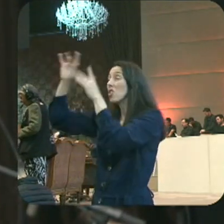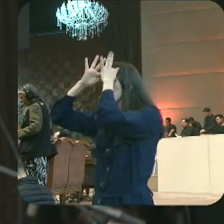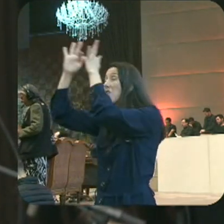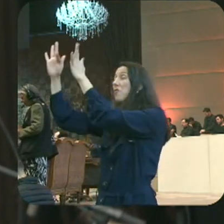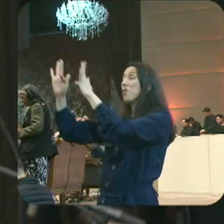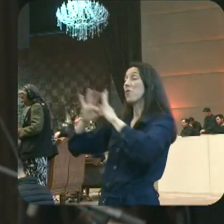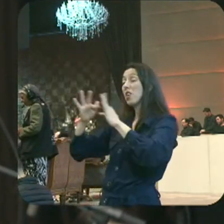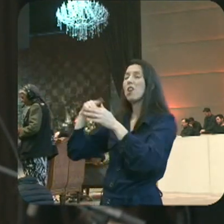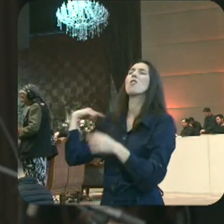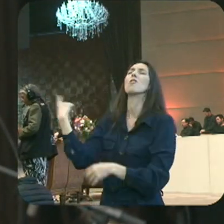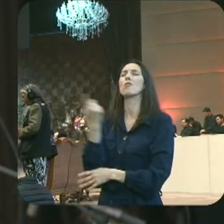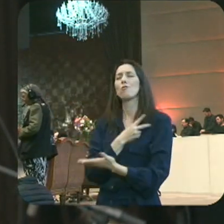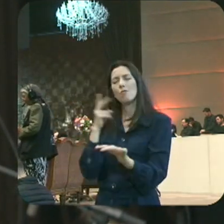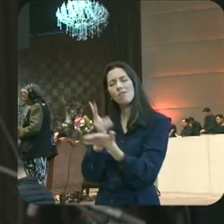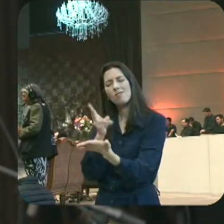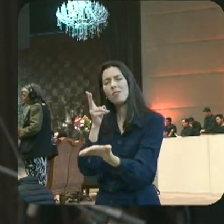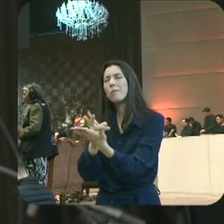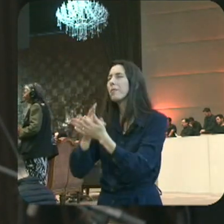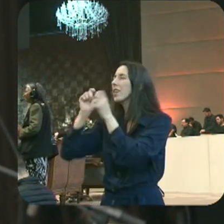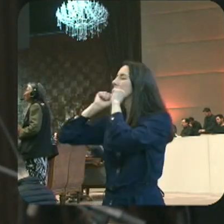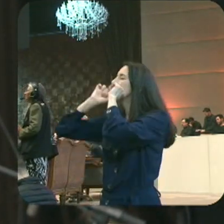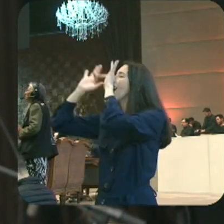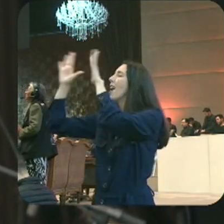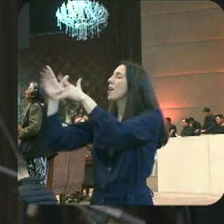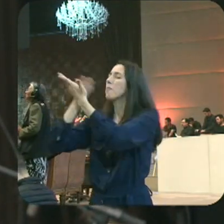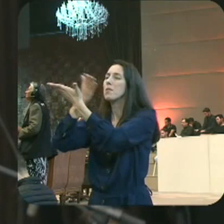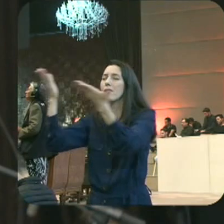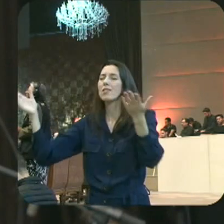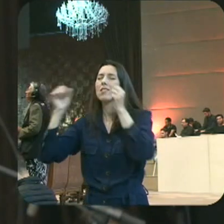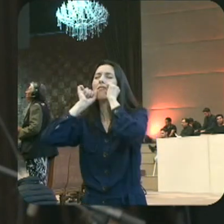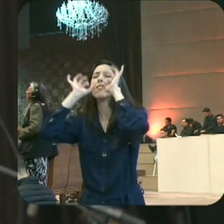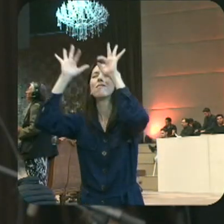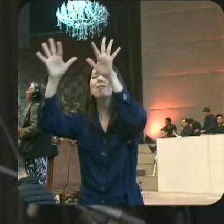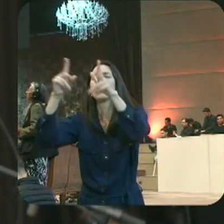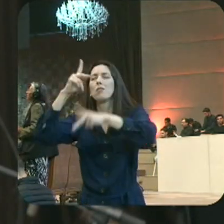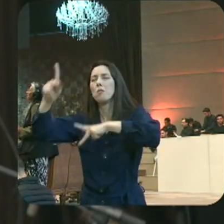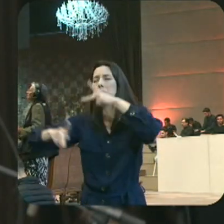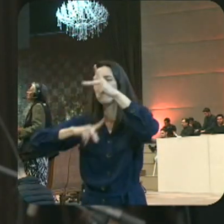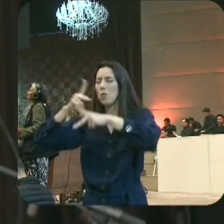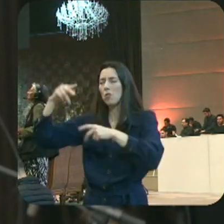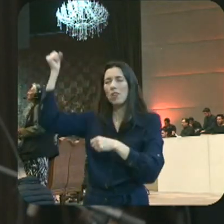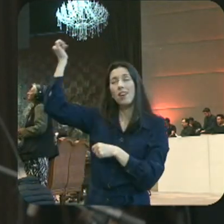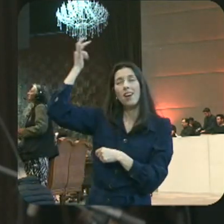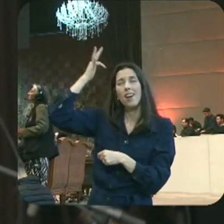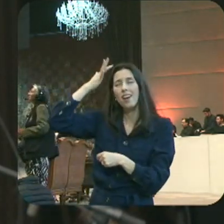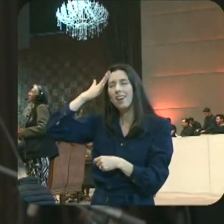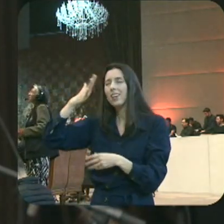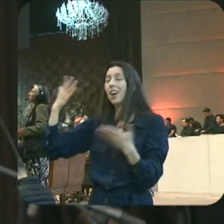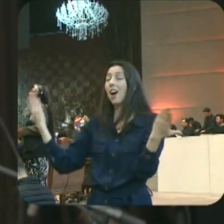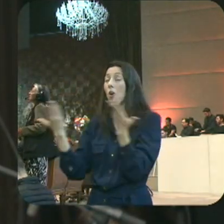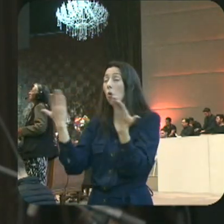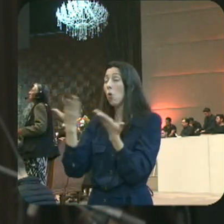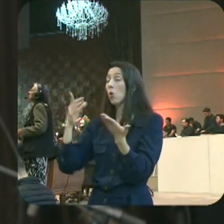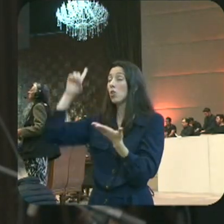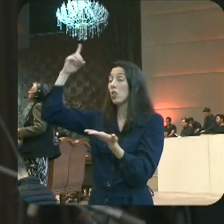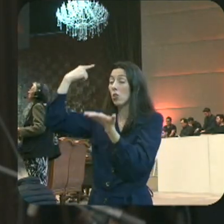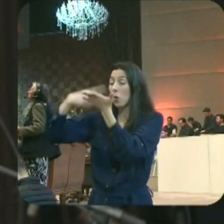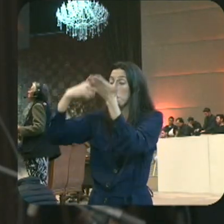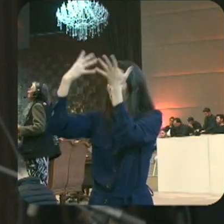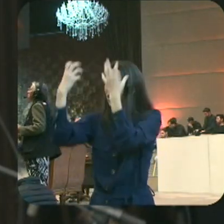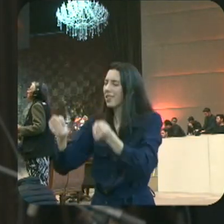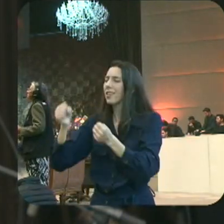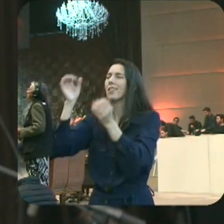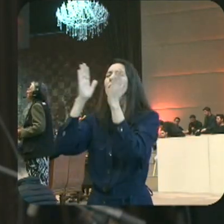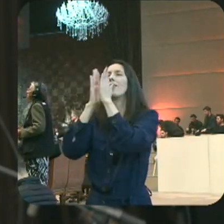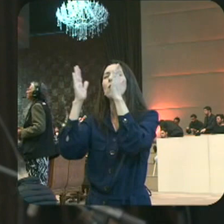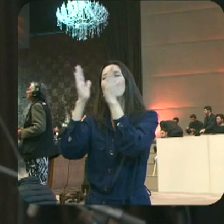para conosco. Abençoa o teu povo com a tua graça e aceita o compromisso aqui firmado. É aquilo que